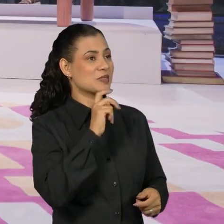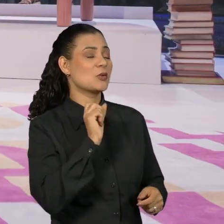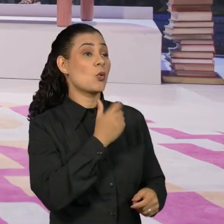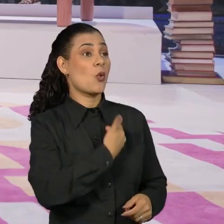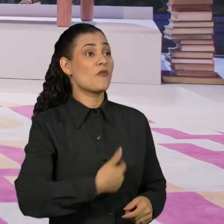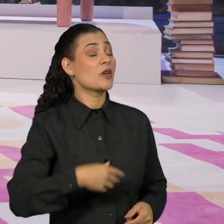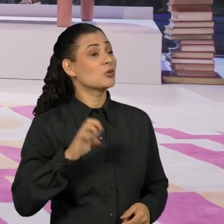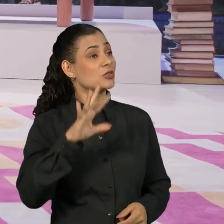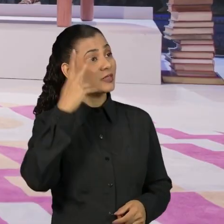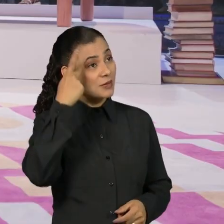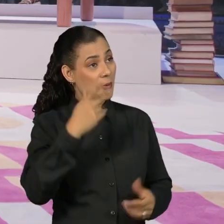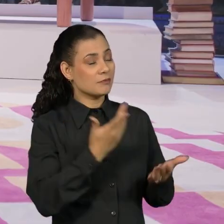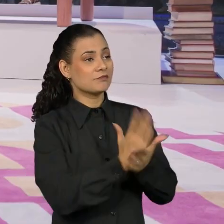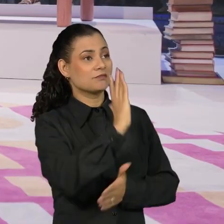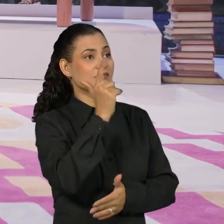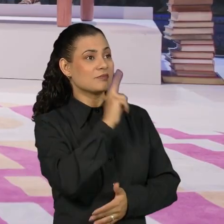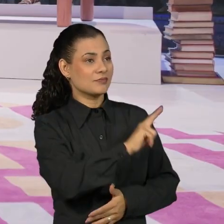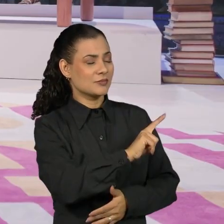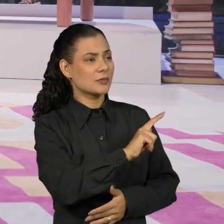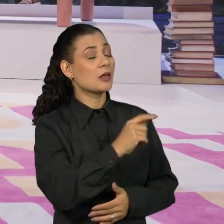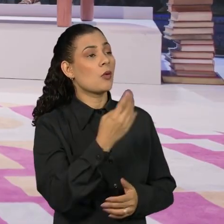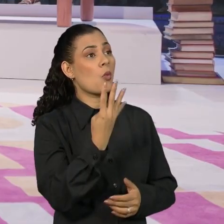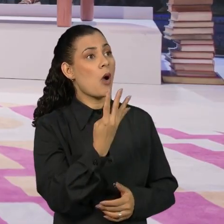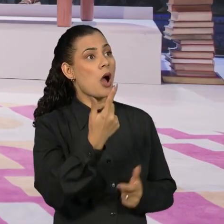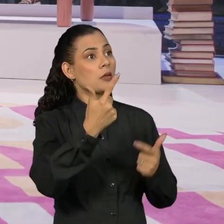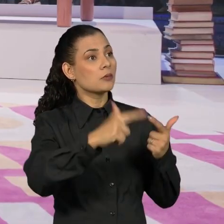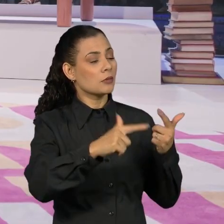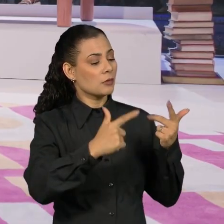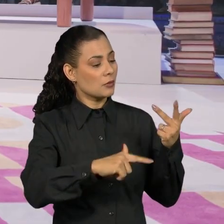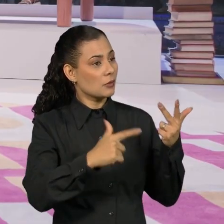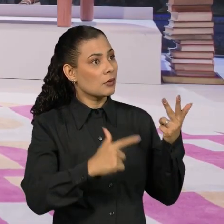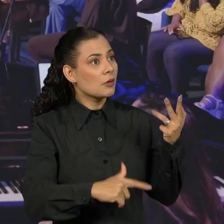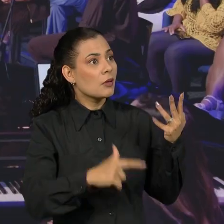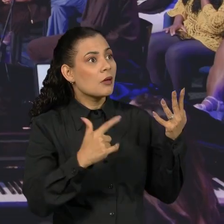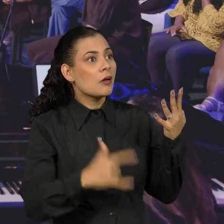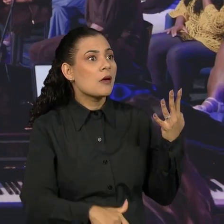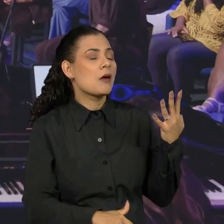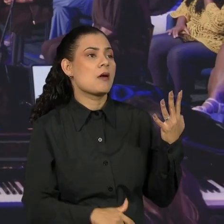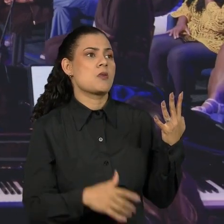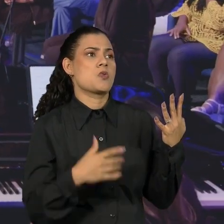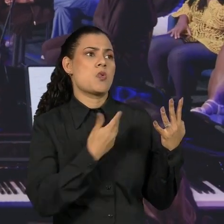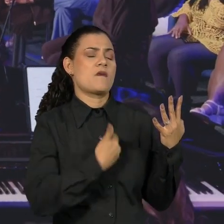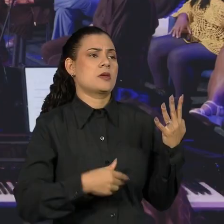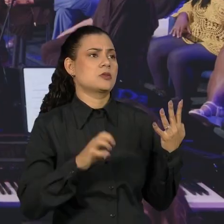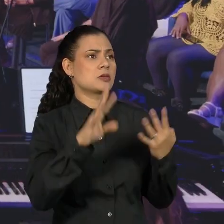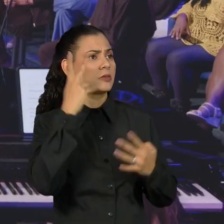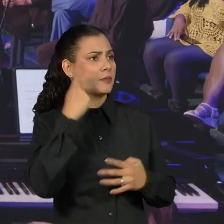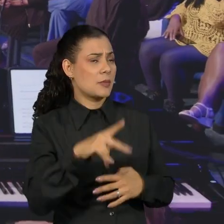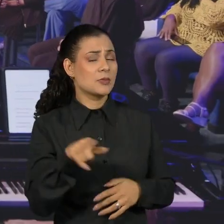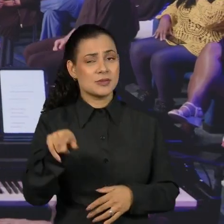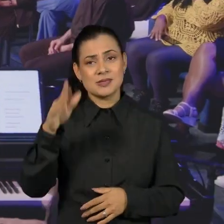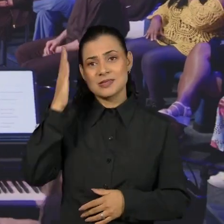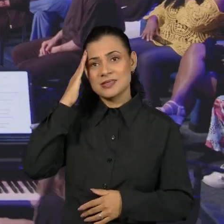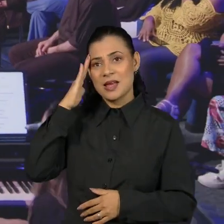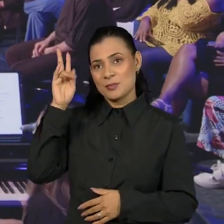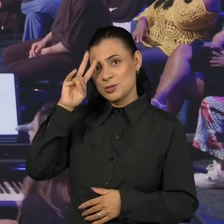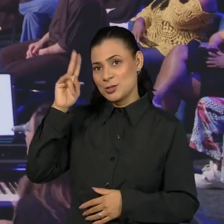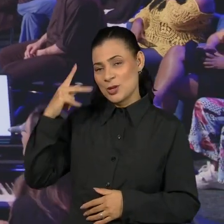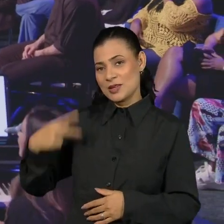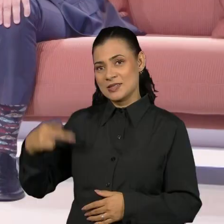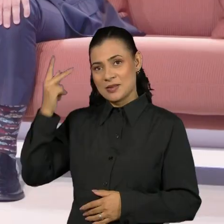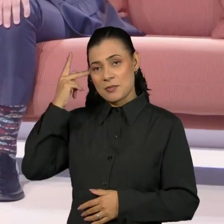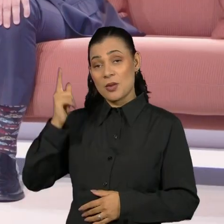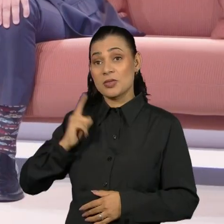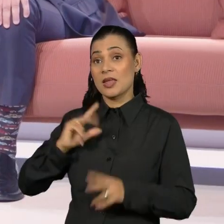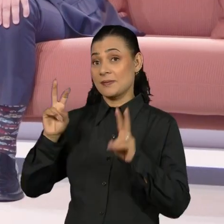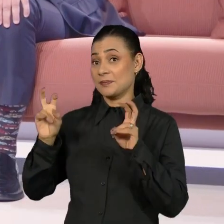Paulo e vira por 4 vezes governador de São Paulo. Você sabe que essa história de São Paulo tem uma boa. Diz